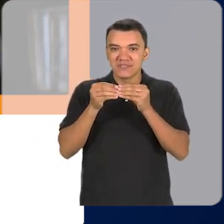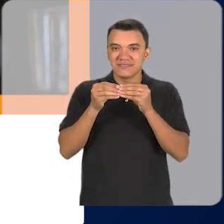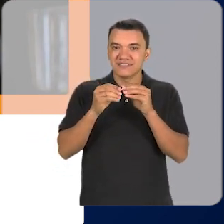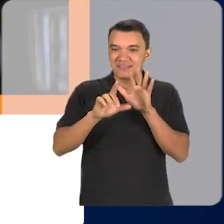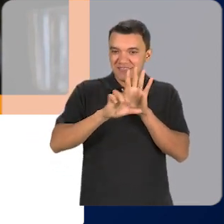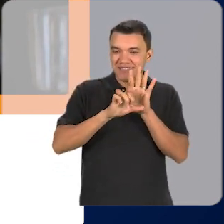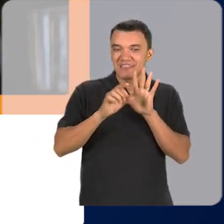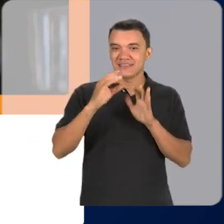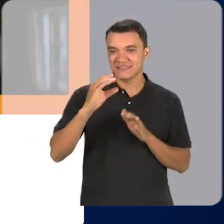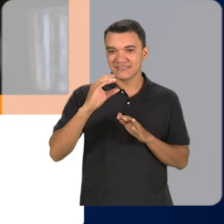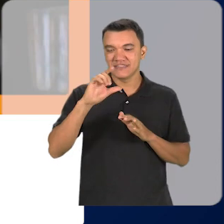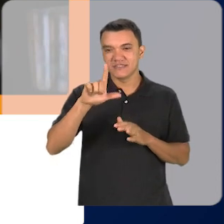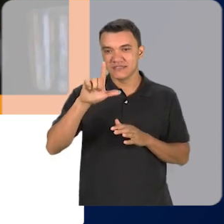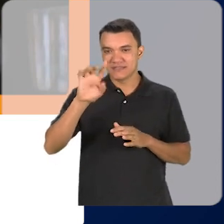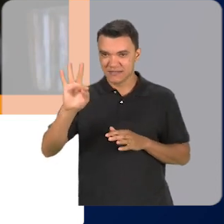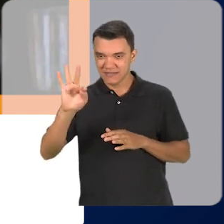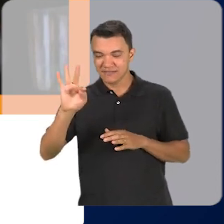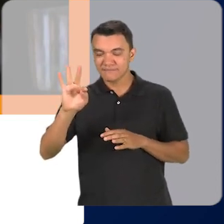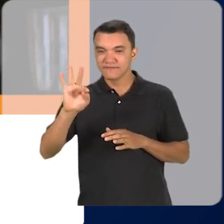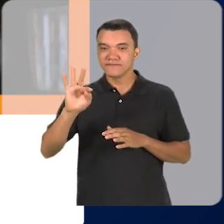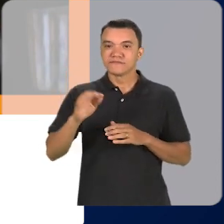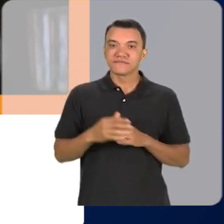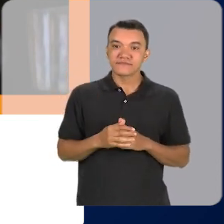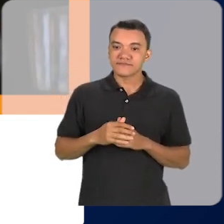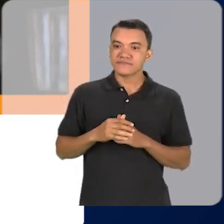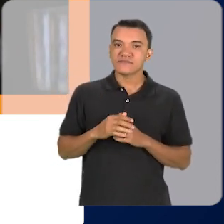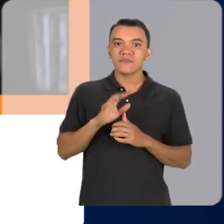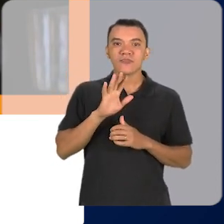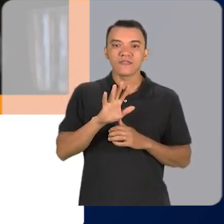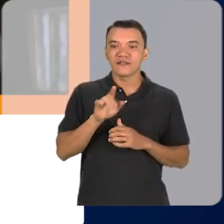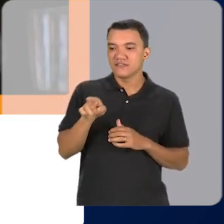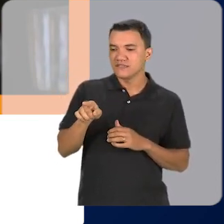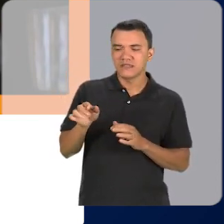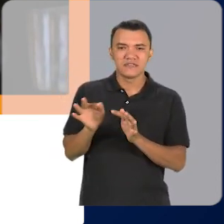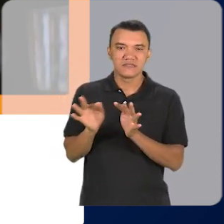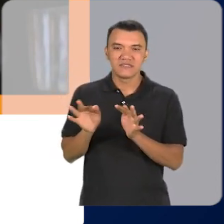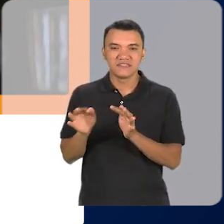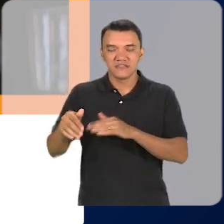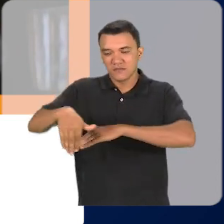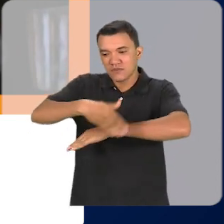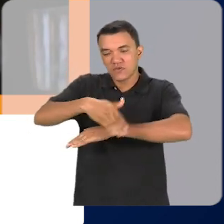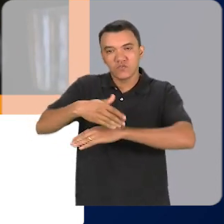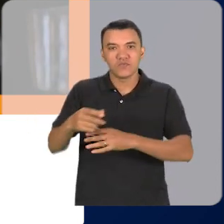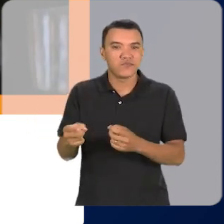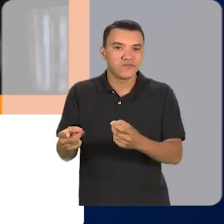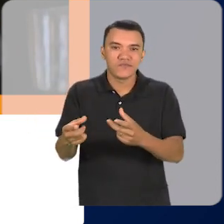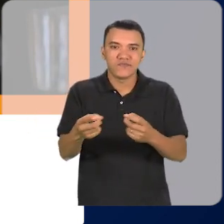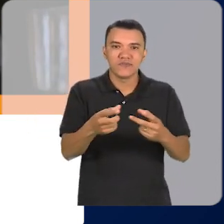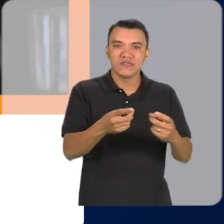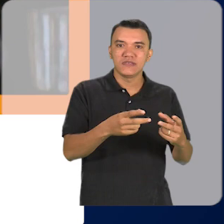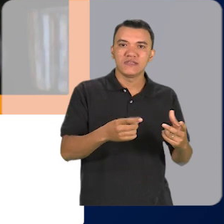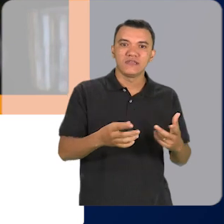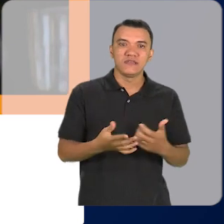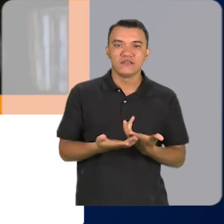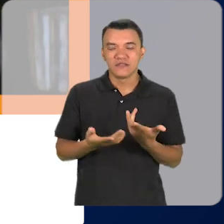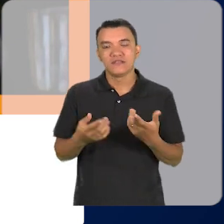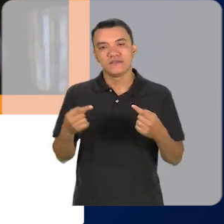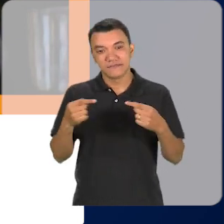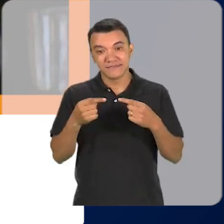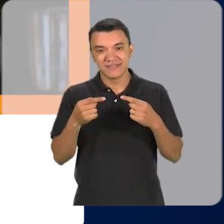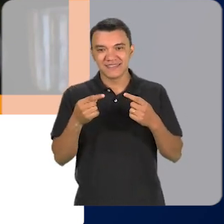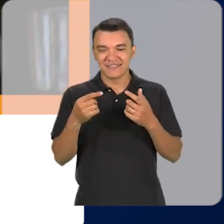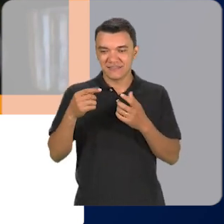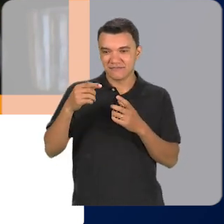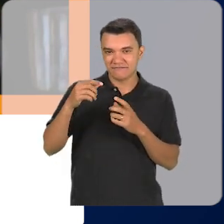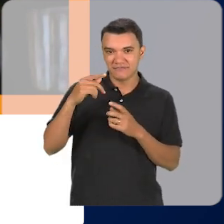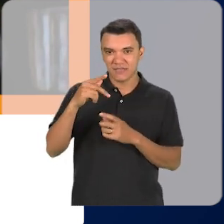das Leis do Trabalho, e esses trabalhadores informais ambulantes, né, entre esses trabalhadores, os pregoeiros, eles não